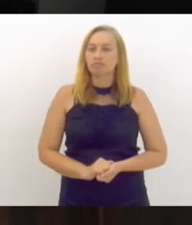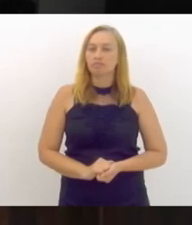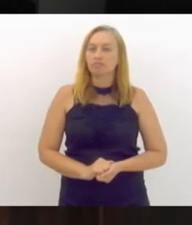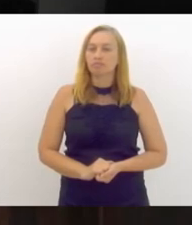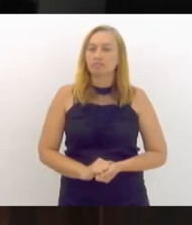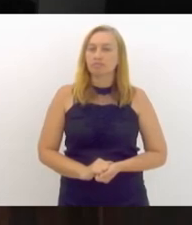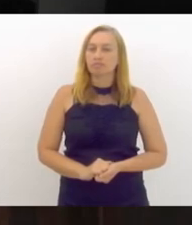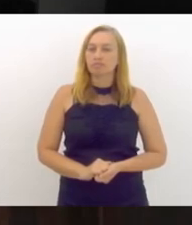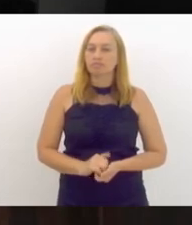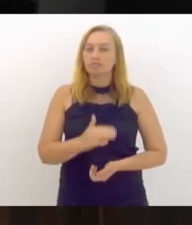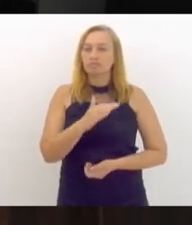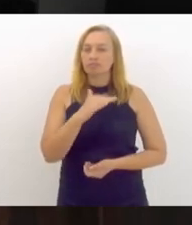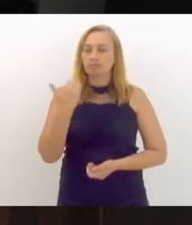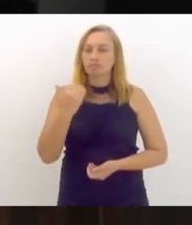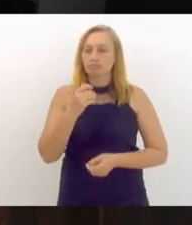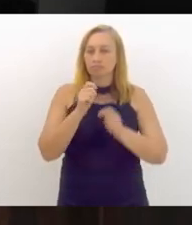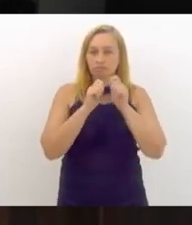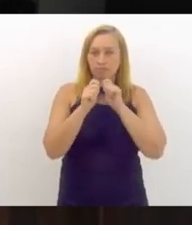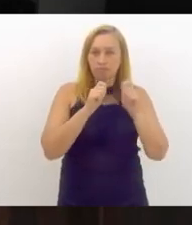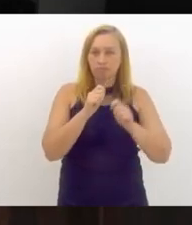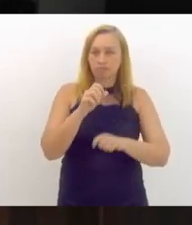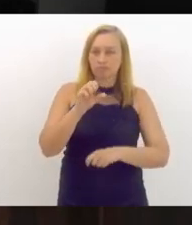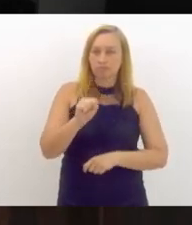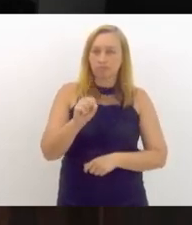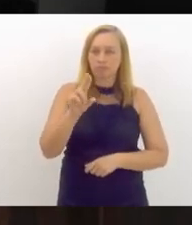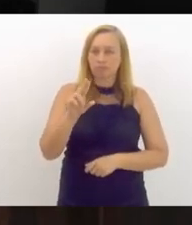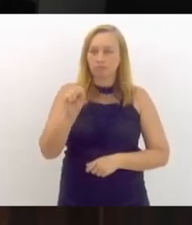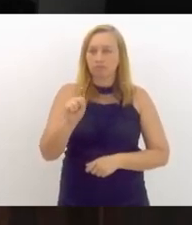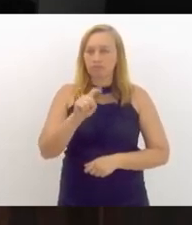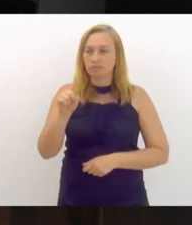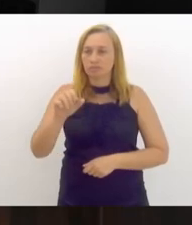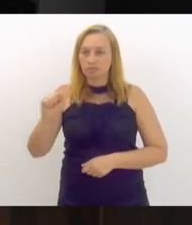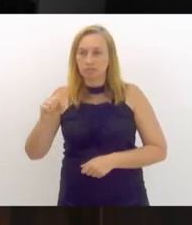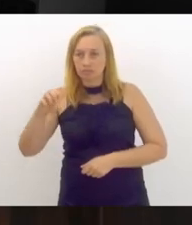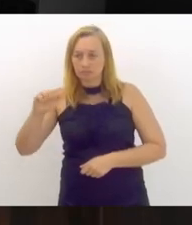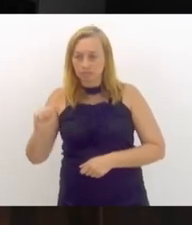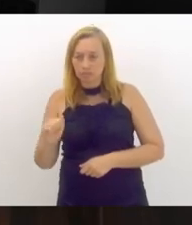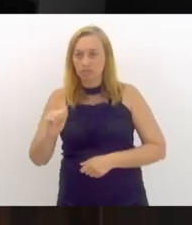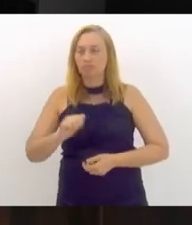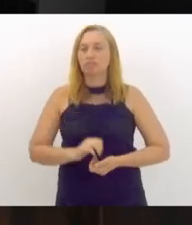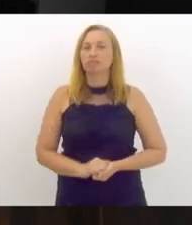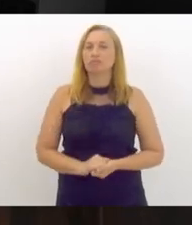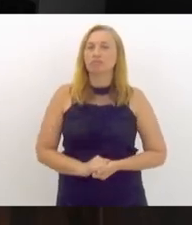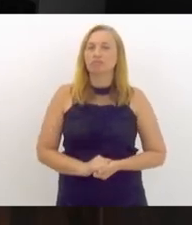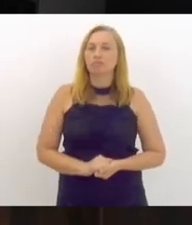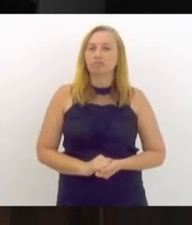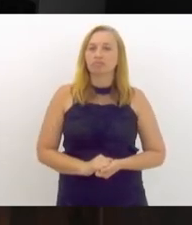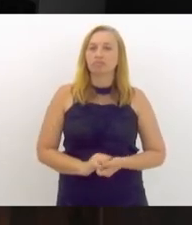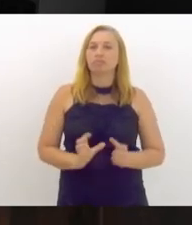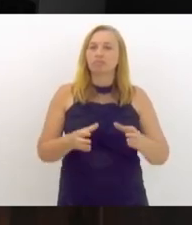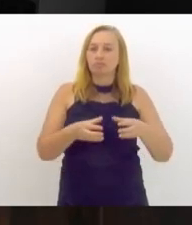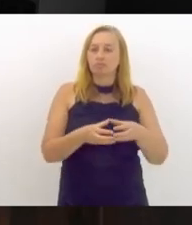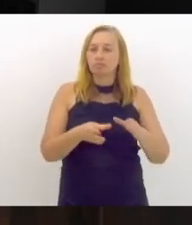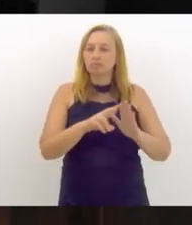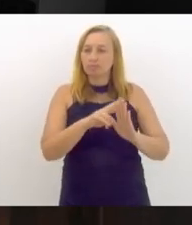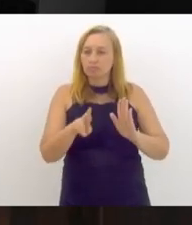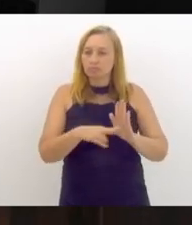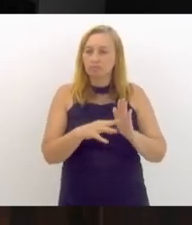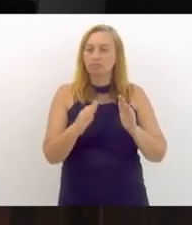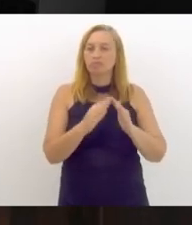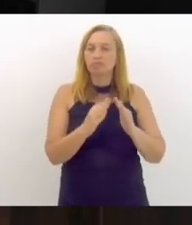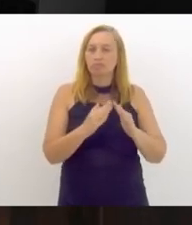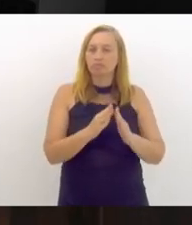a jornalista Suzana Dal Farra Naspolini Torres. Parecer da Comissão de Normas Internas e